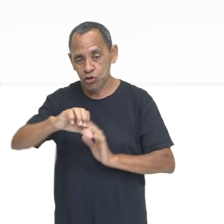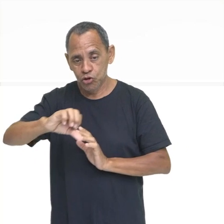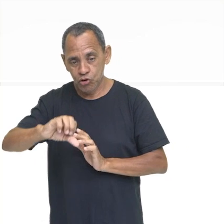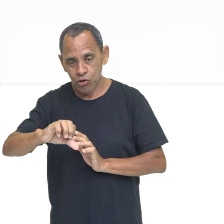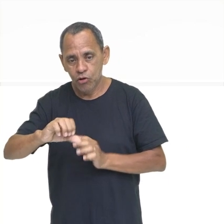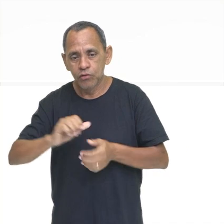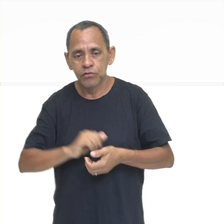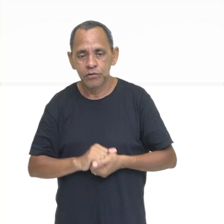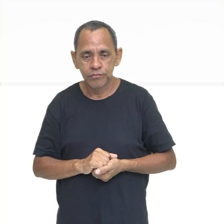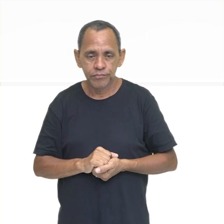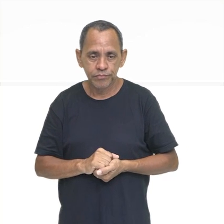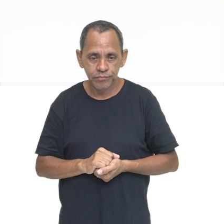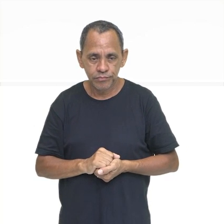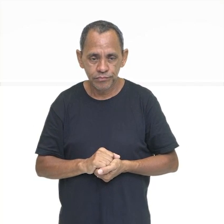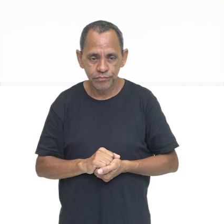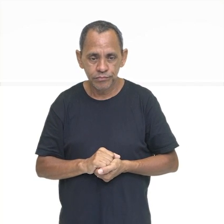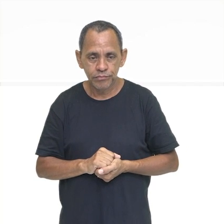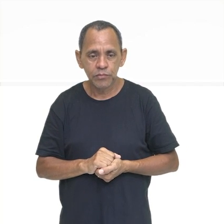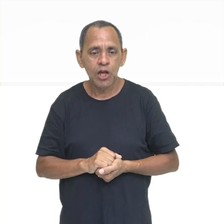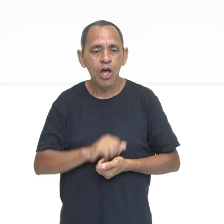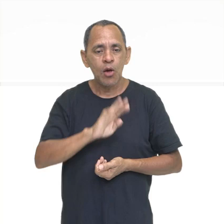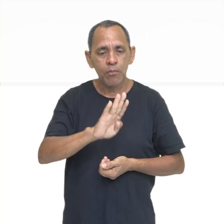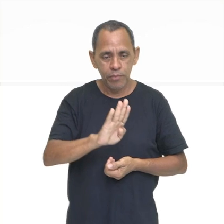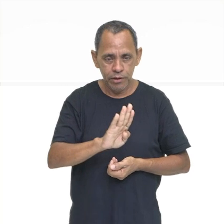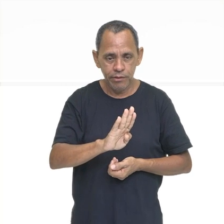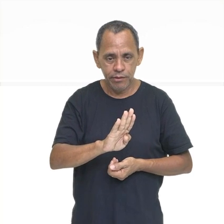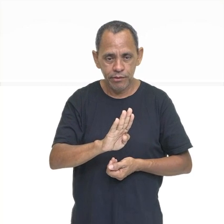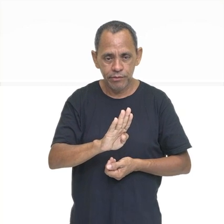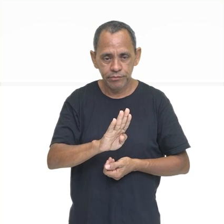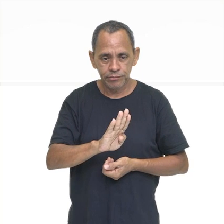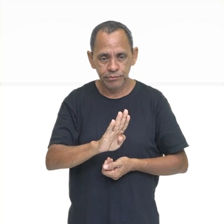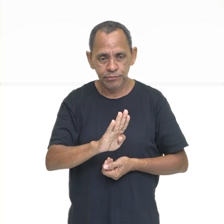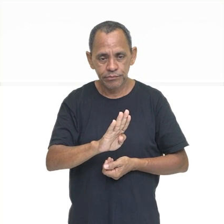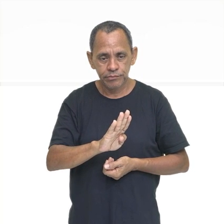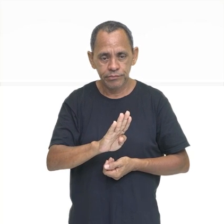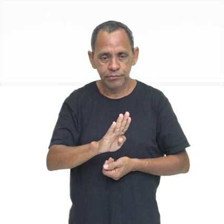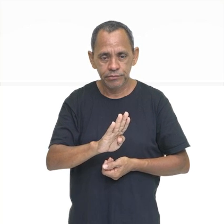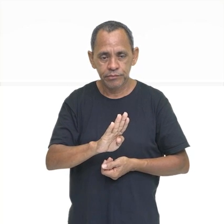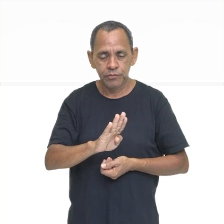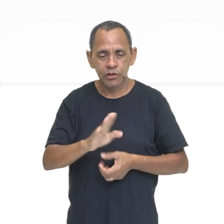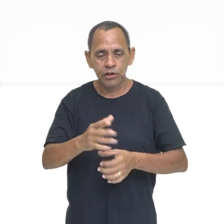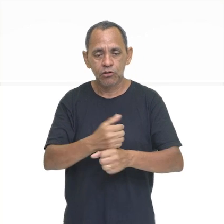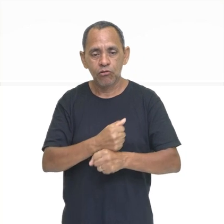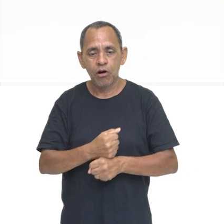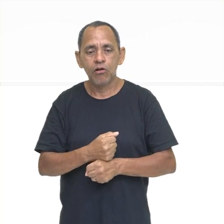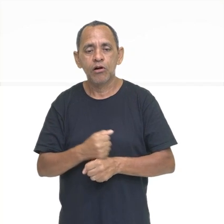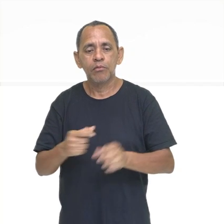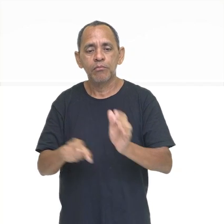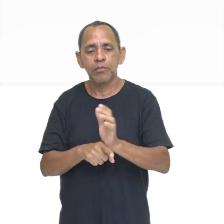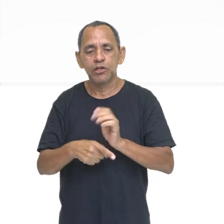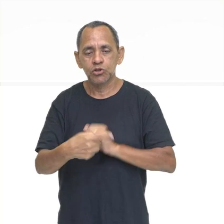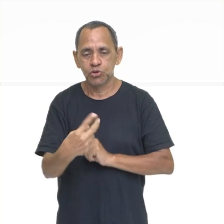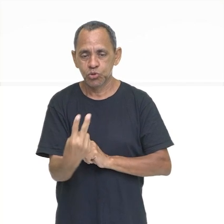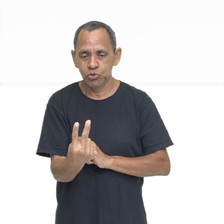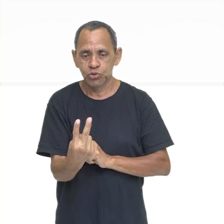3 x 3 vai ser 9 quando passo para outro lado negativo b = a